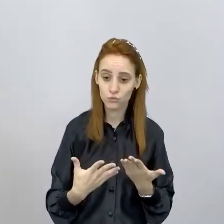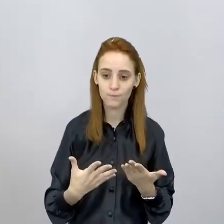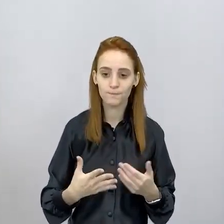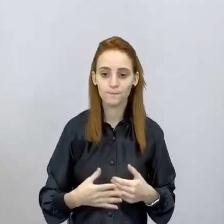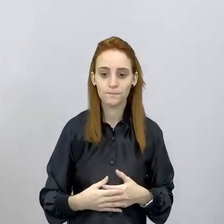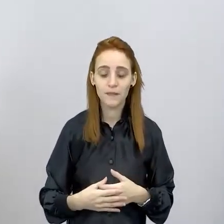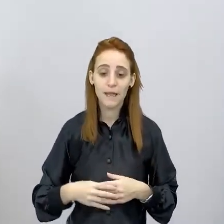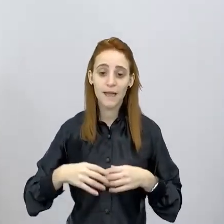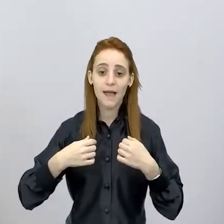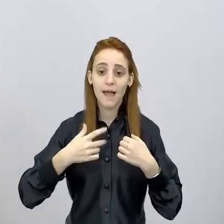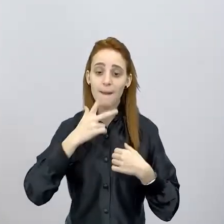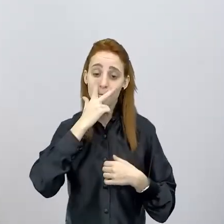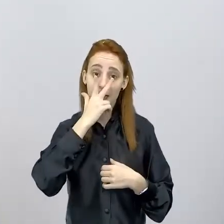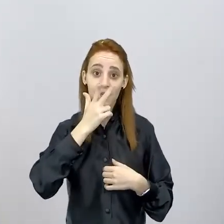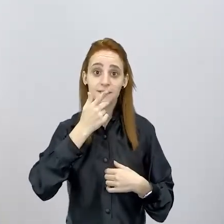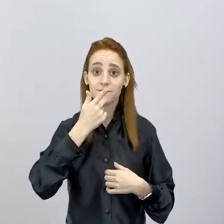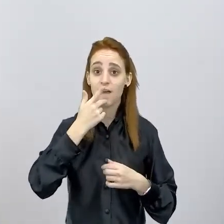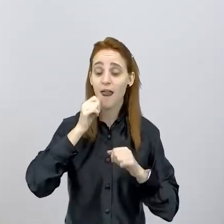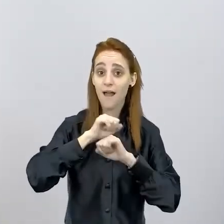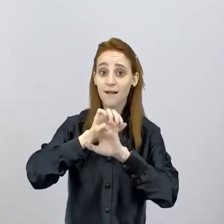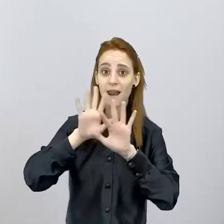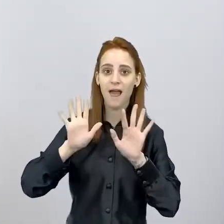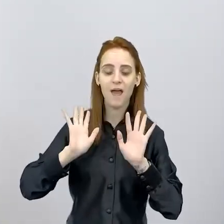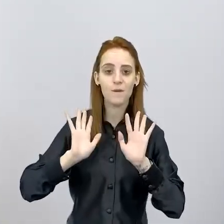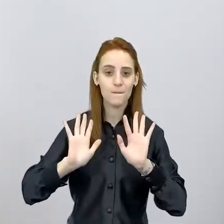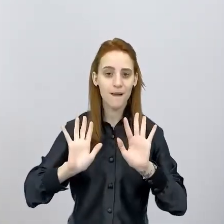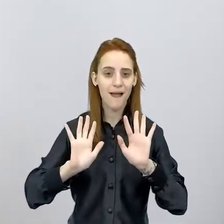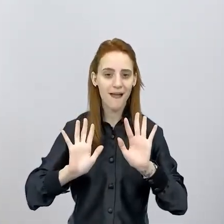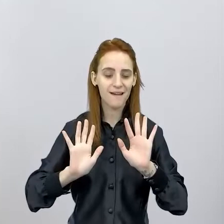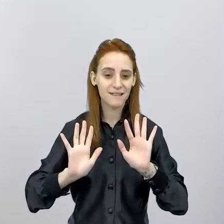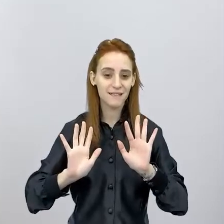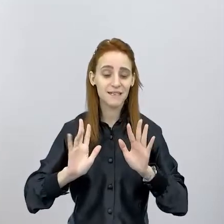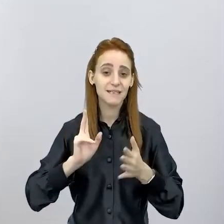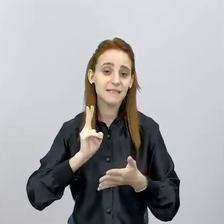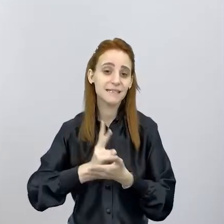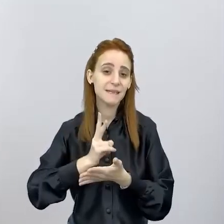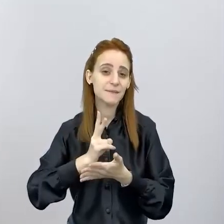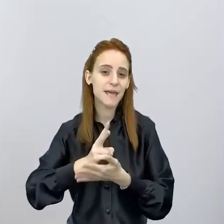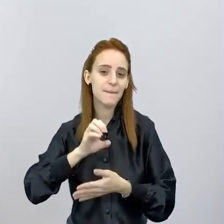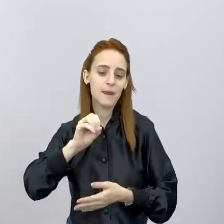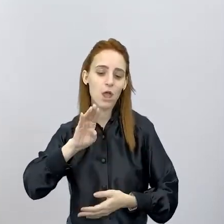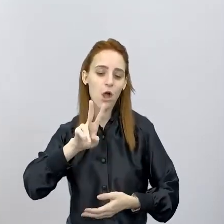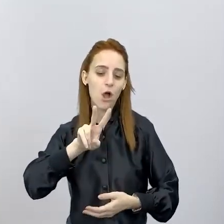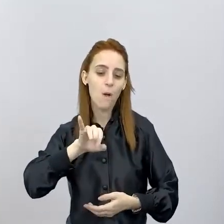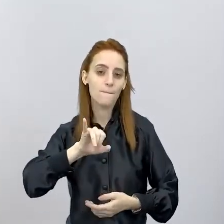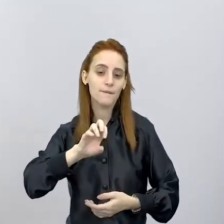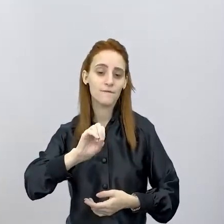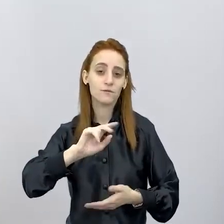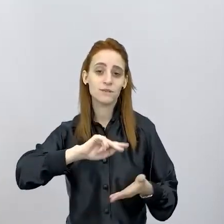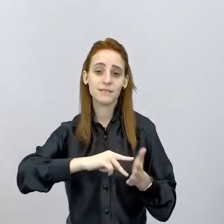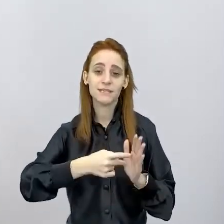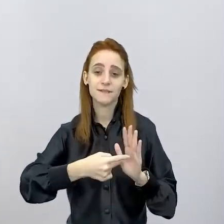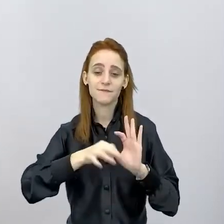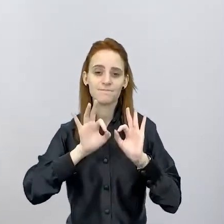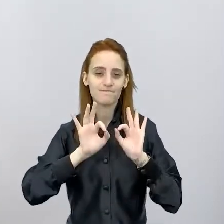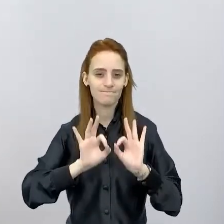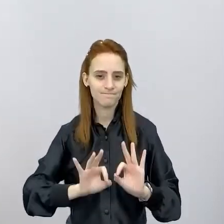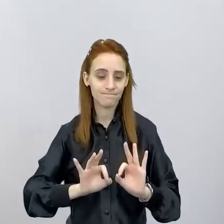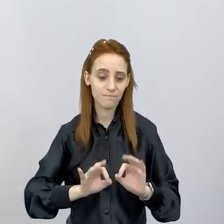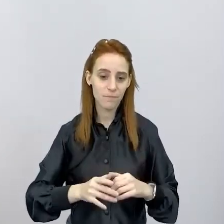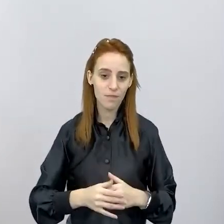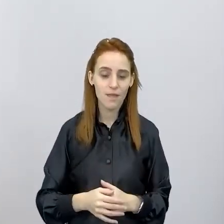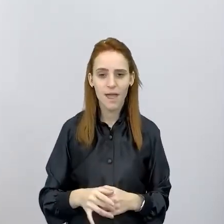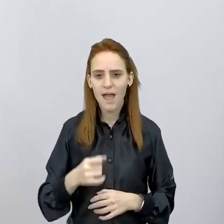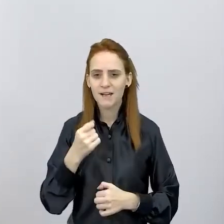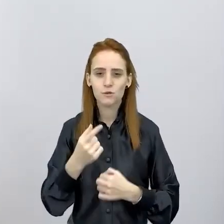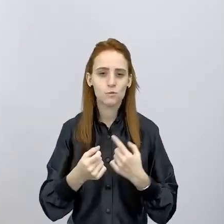parece que a gente está falando o óbvio para as pessoas, mas às vezes o óbvio, sempre o óbvio precisa ser dito. Sempre. Porque tem gente que não percebe o mundo.